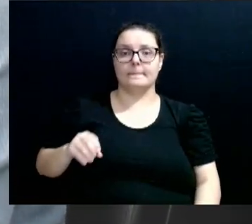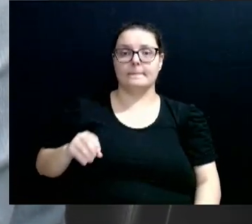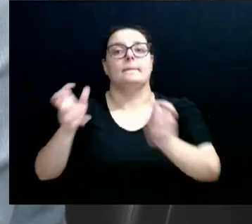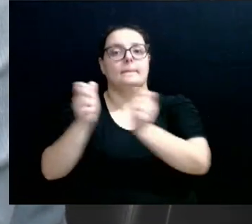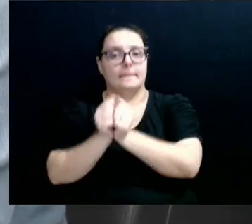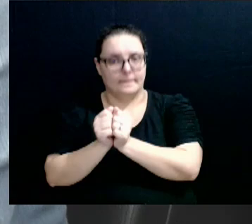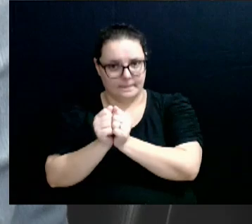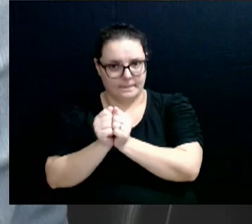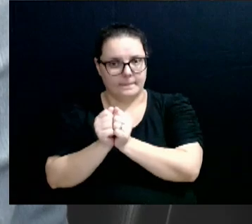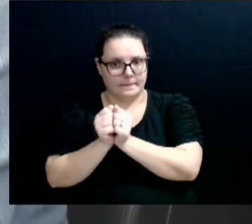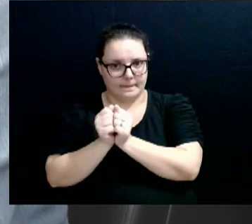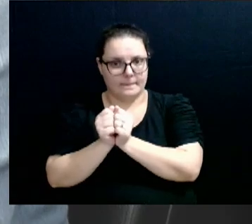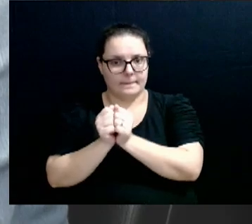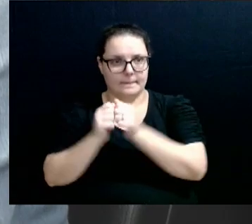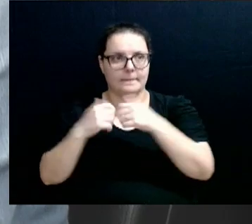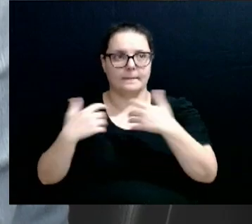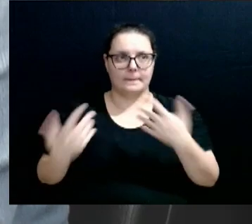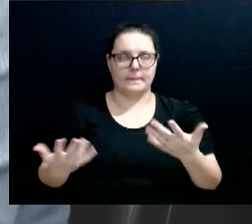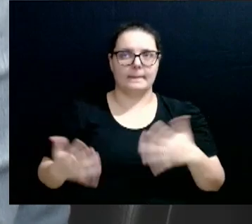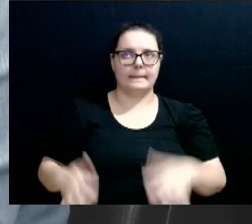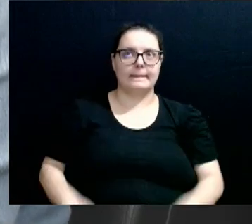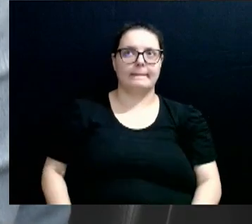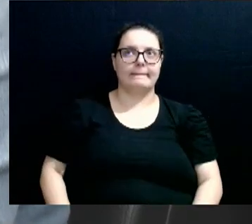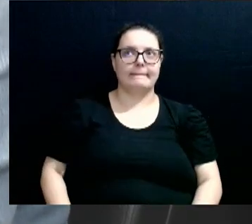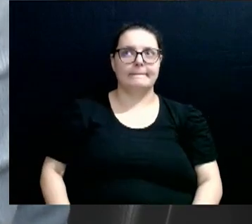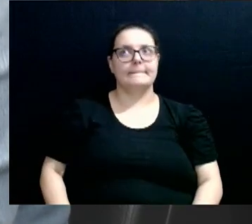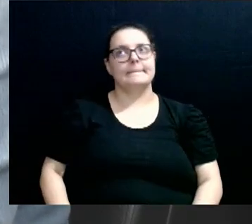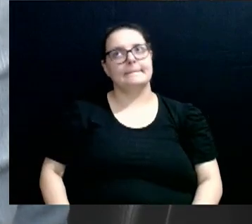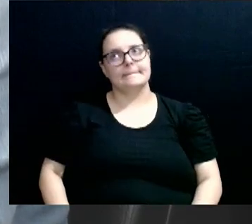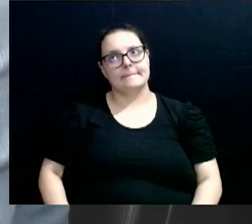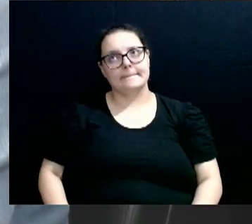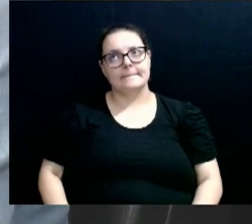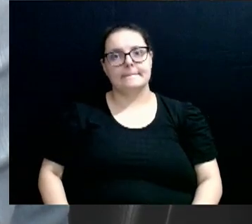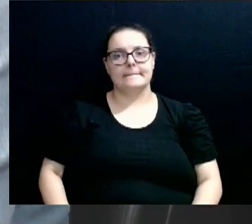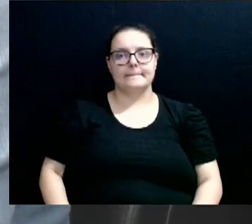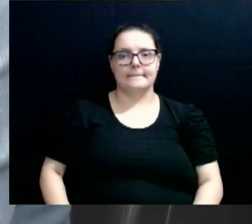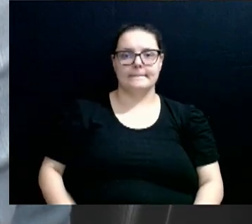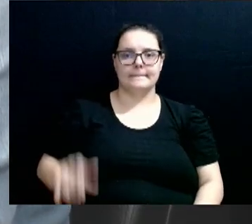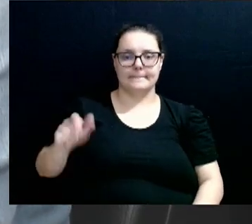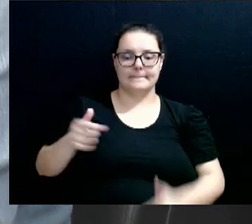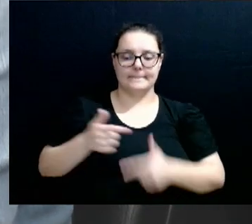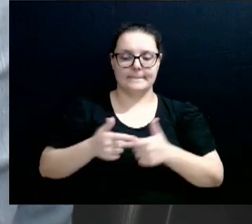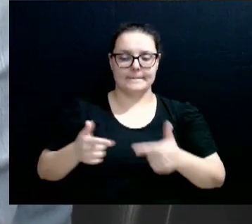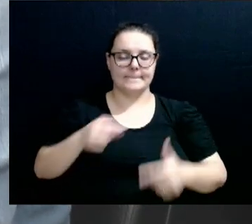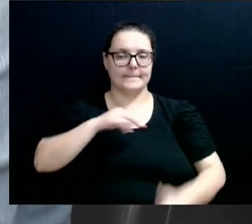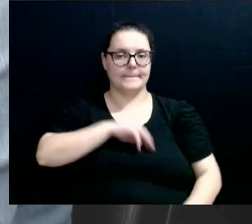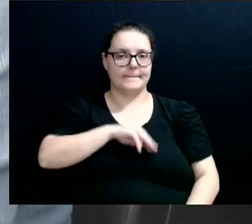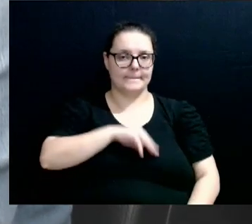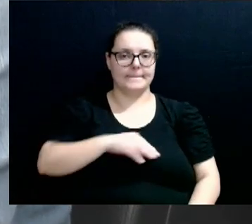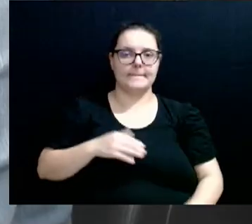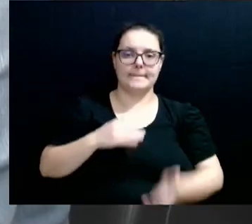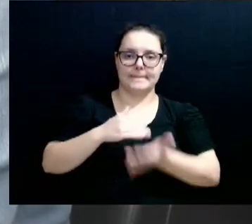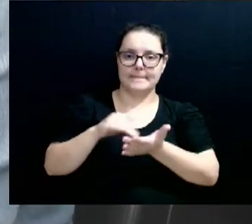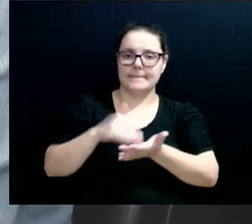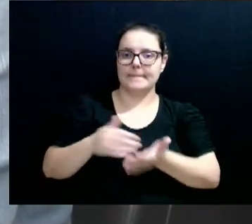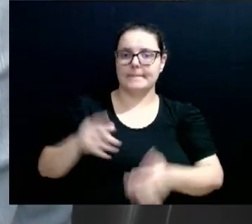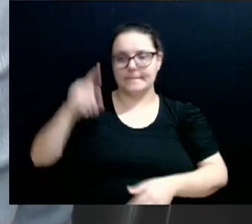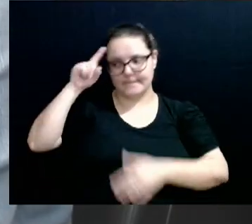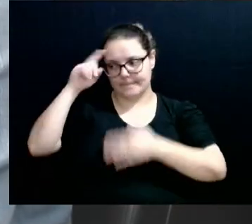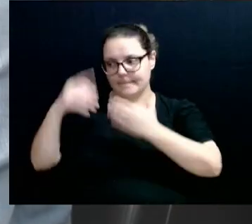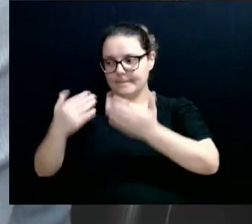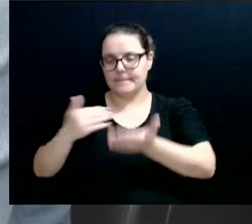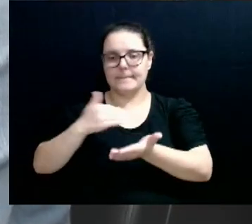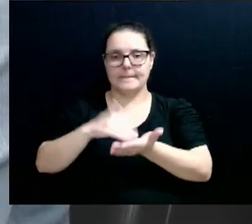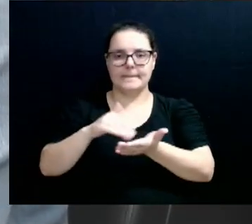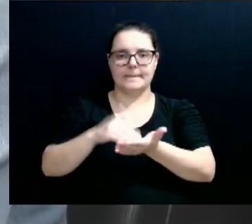seria alguém que divide um pouco as tarefas com o secretário do dia a dia da secretaria, da rede municipal